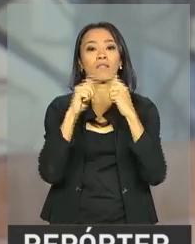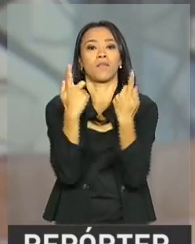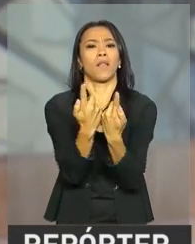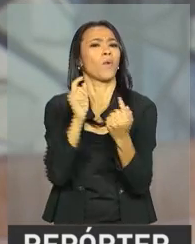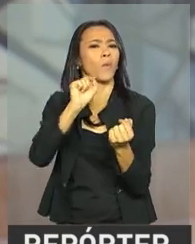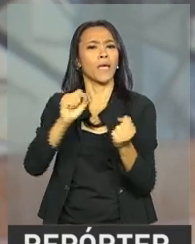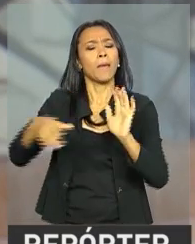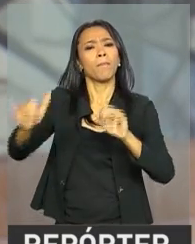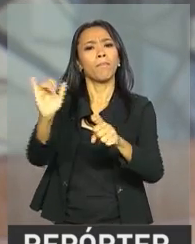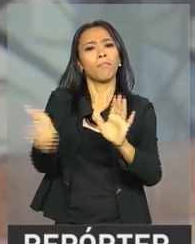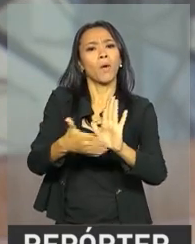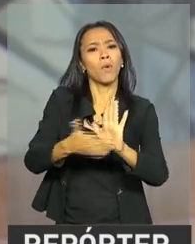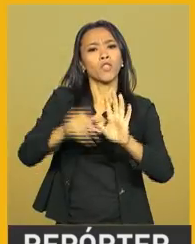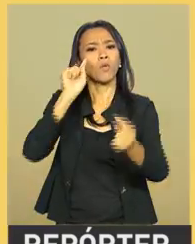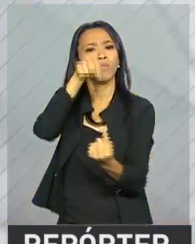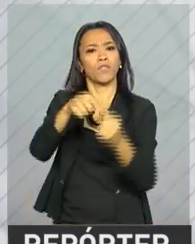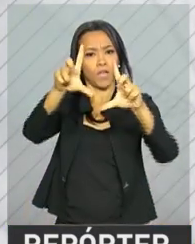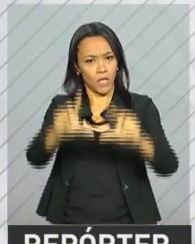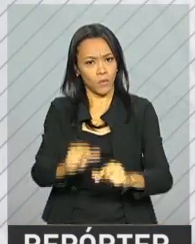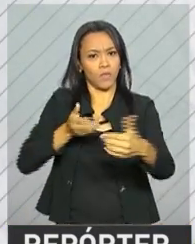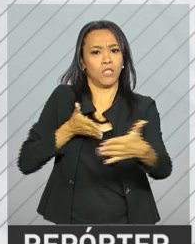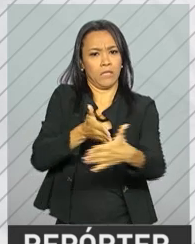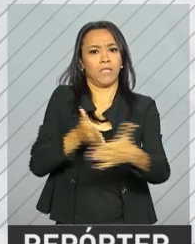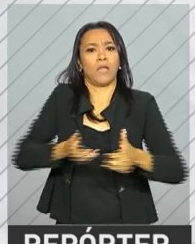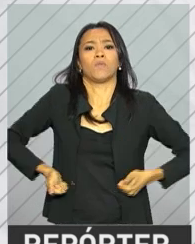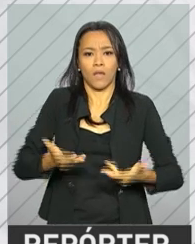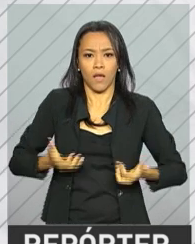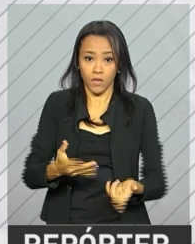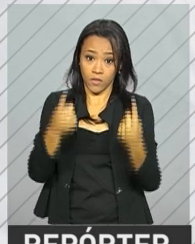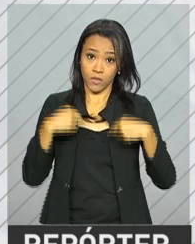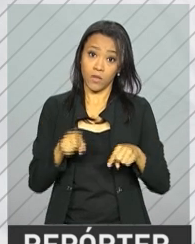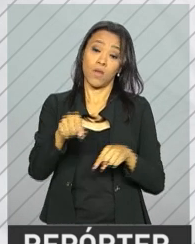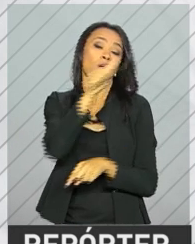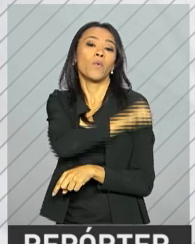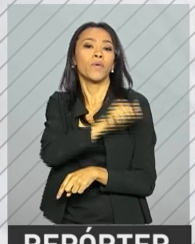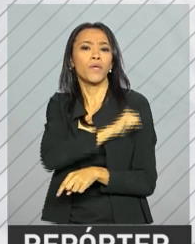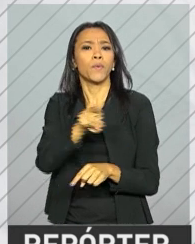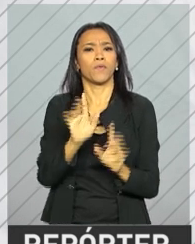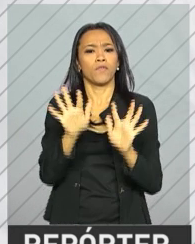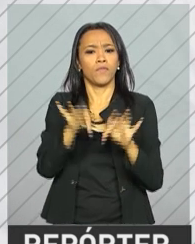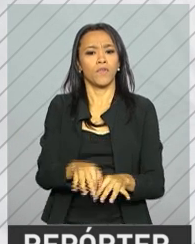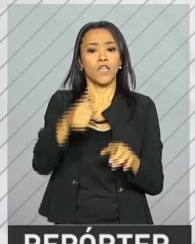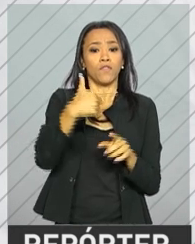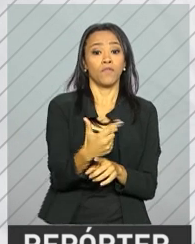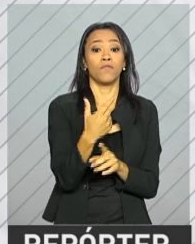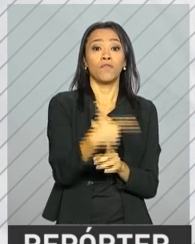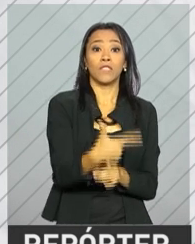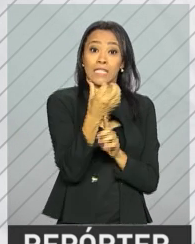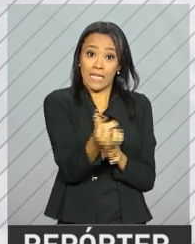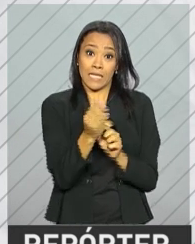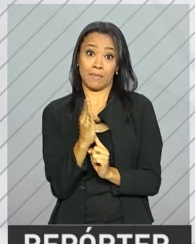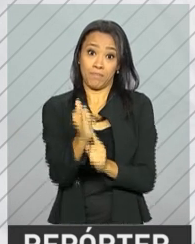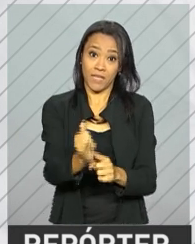ajuste para a redução de despesas a previsão é que o Rio de Janeiro termine 2017 com R6 bilhões de reais de